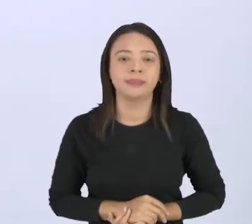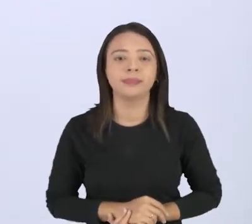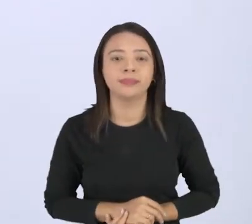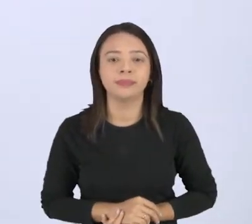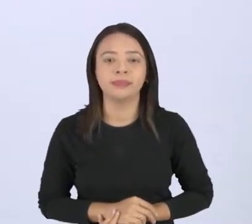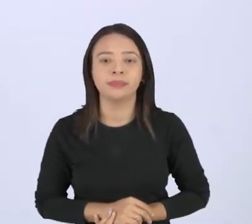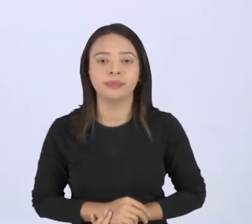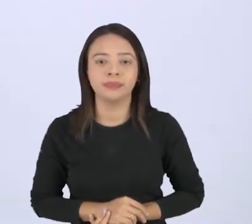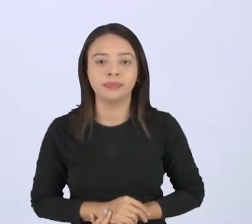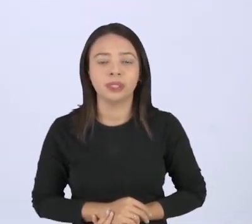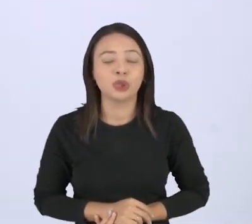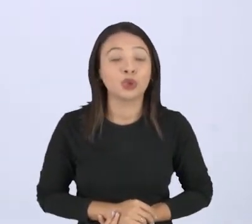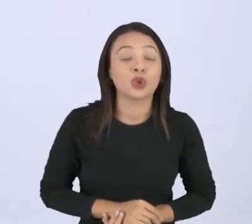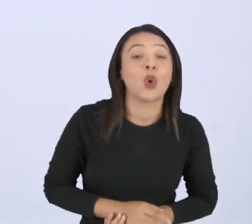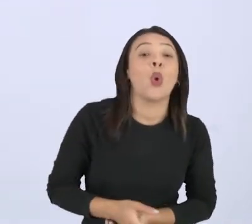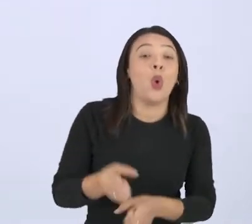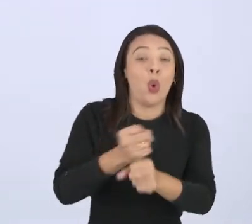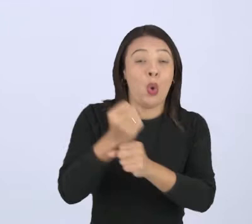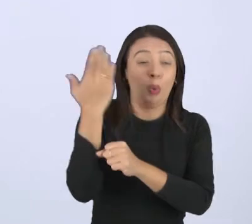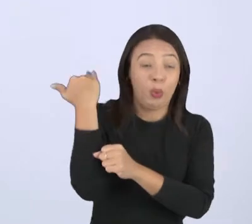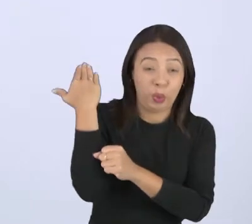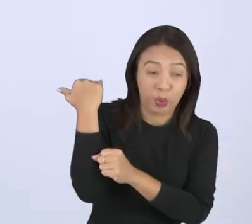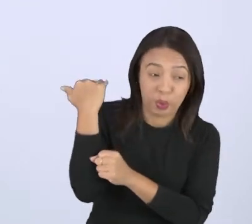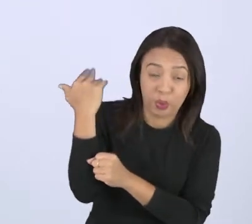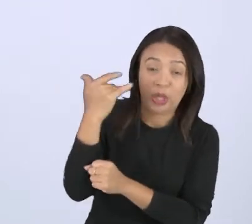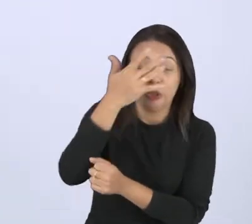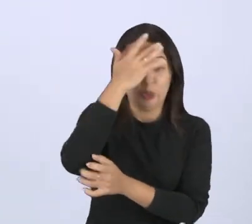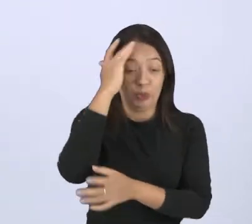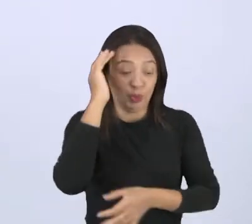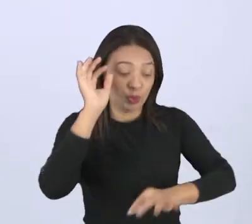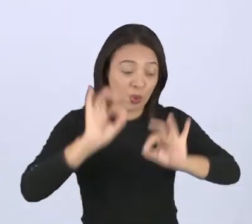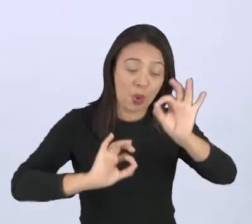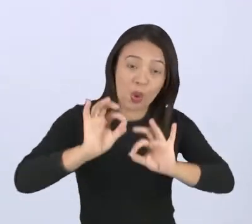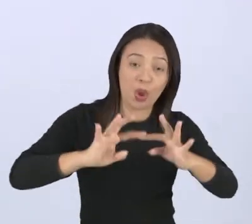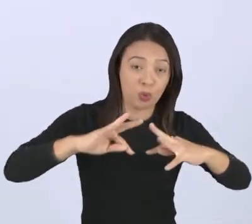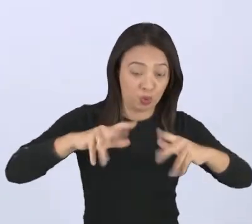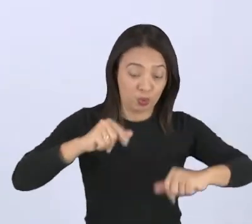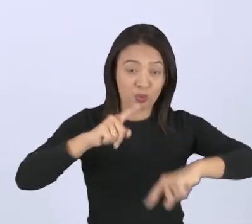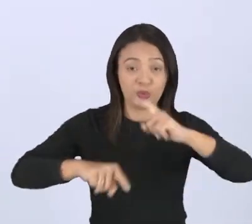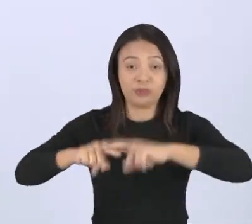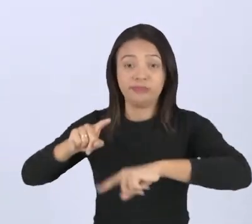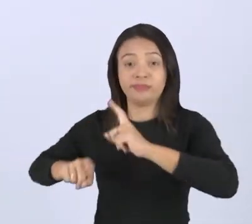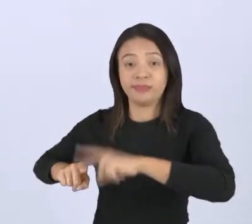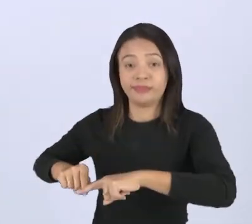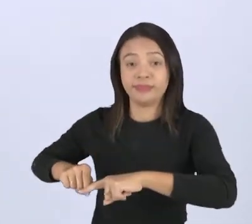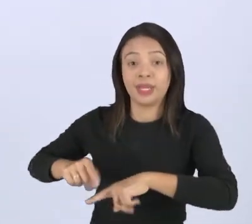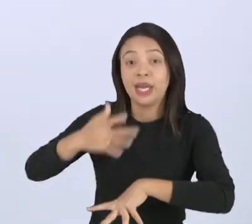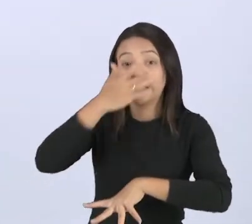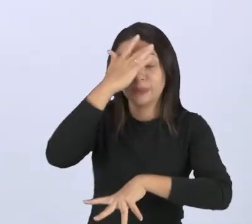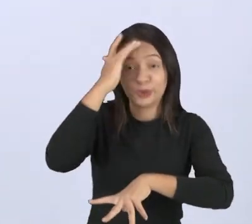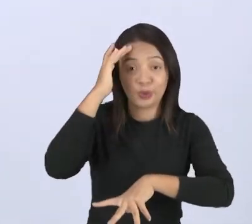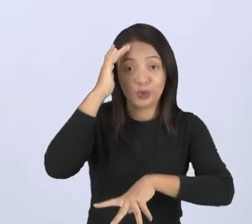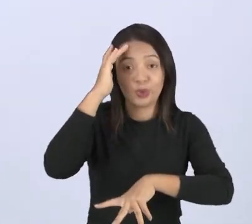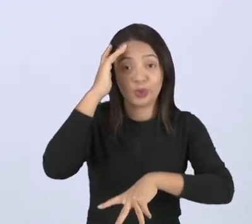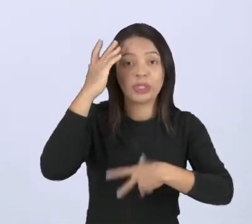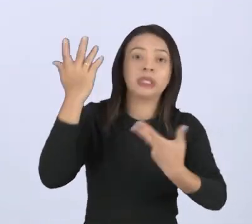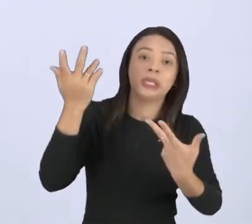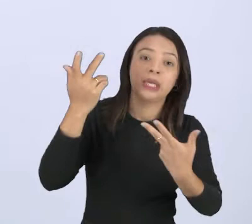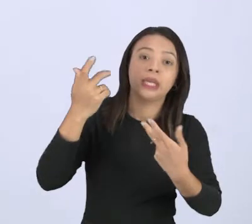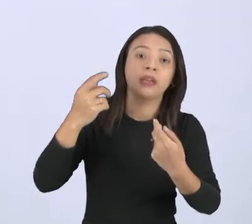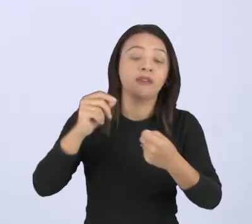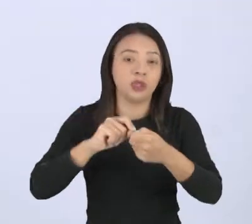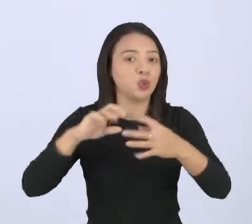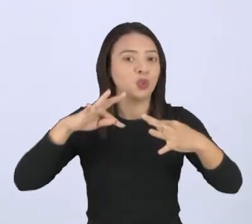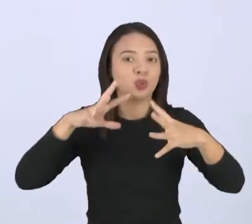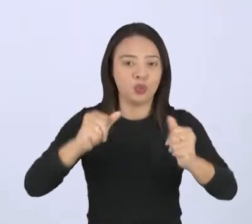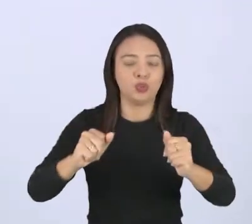dos tempos pretéritos, no tempo do artesanato, pequenas máquinas que eram submetidas ao tempo do artesão